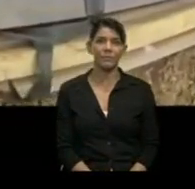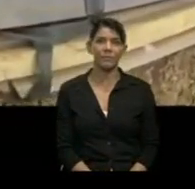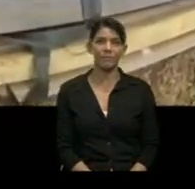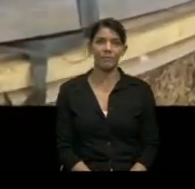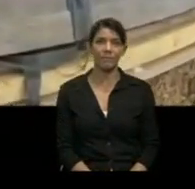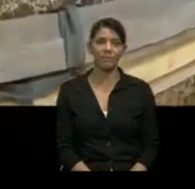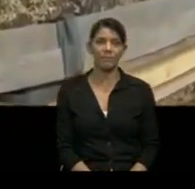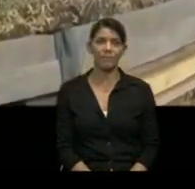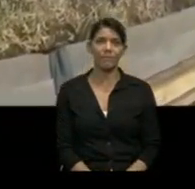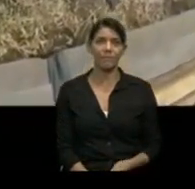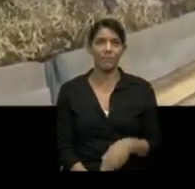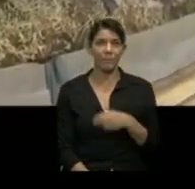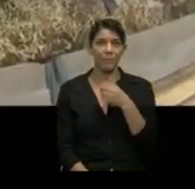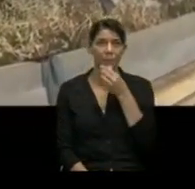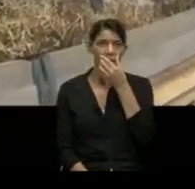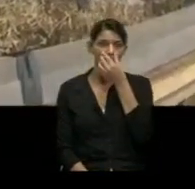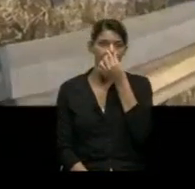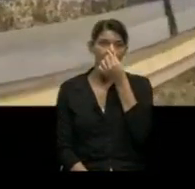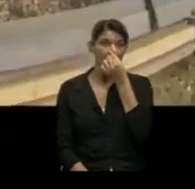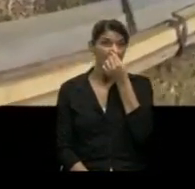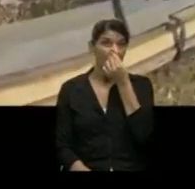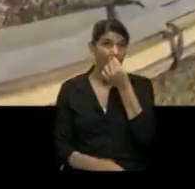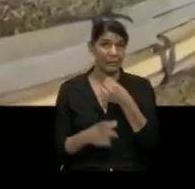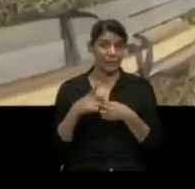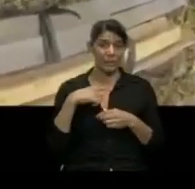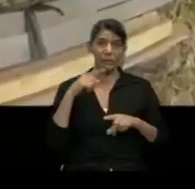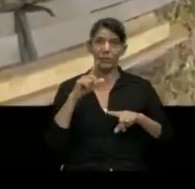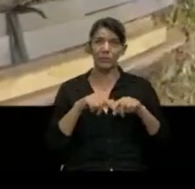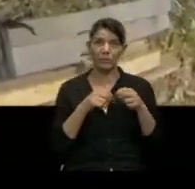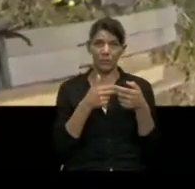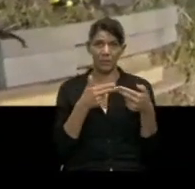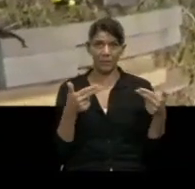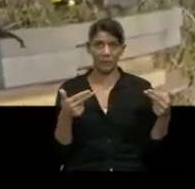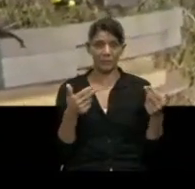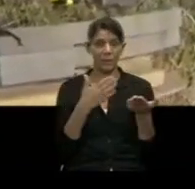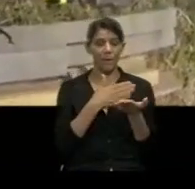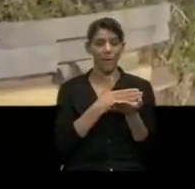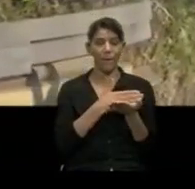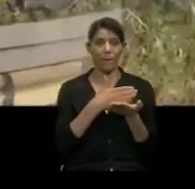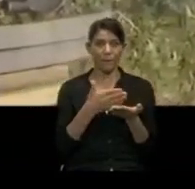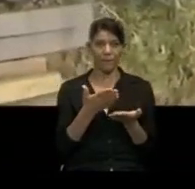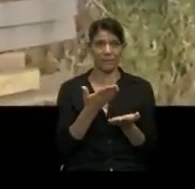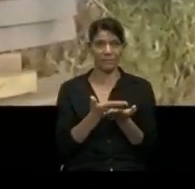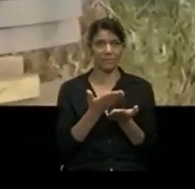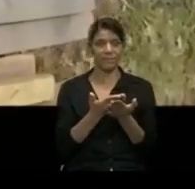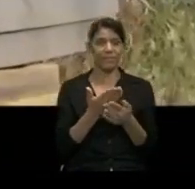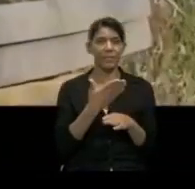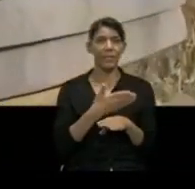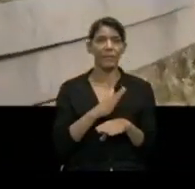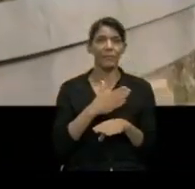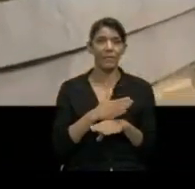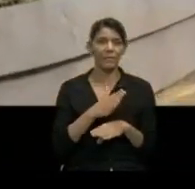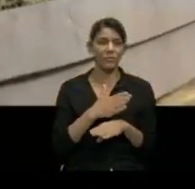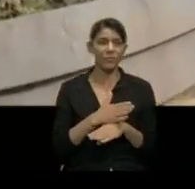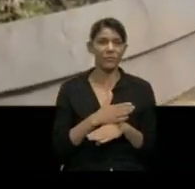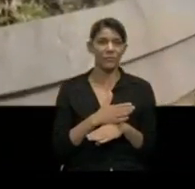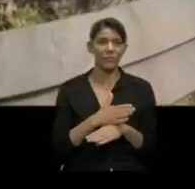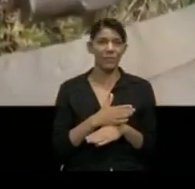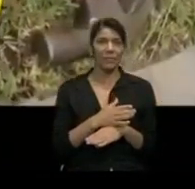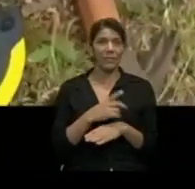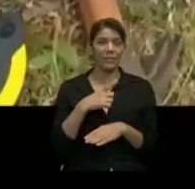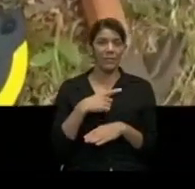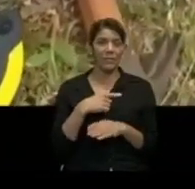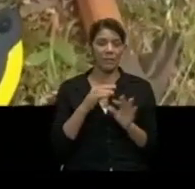Então aí a gente tem os elementos, né, para poder começar essa nossa aula prática. Então olha só,